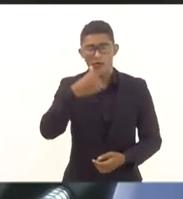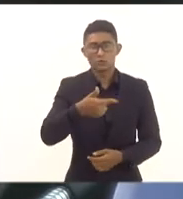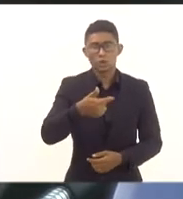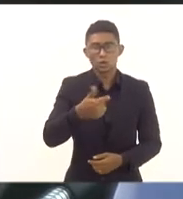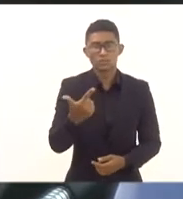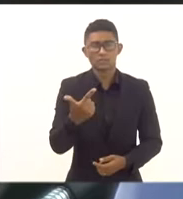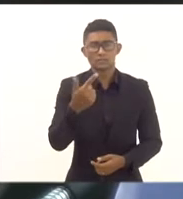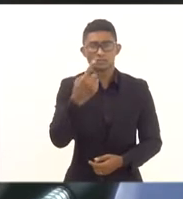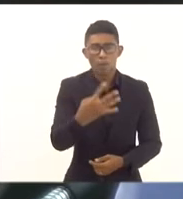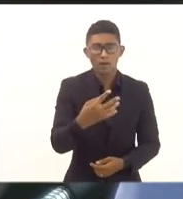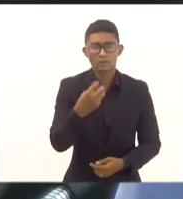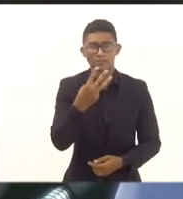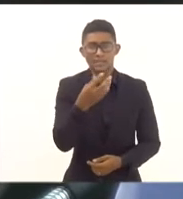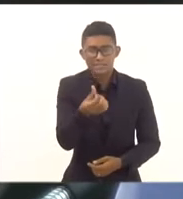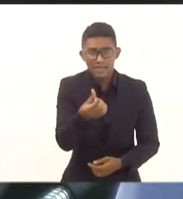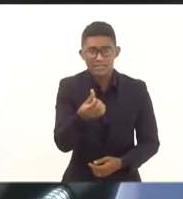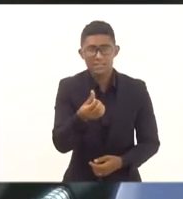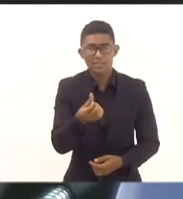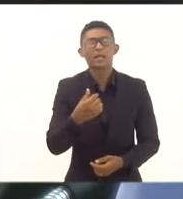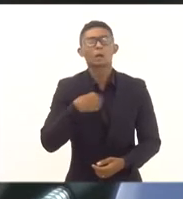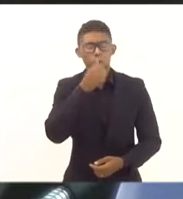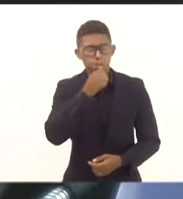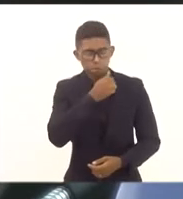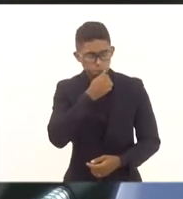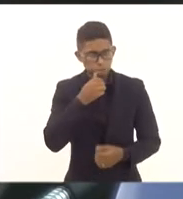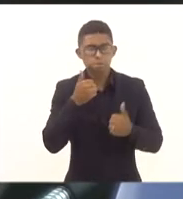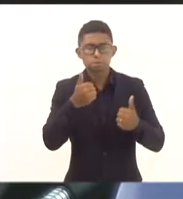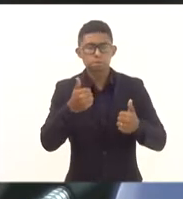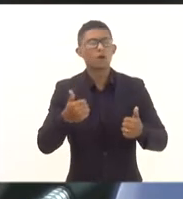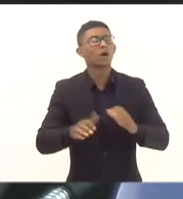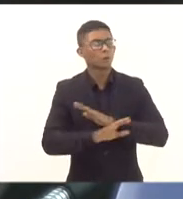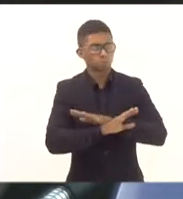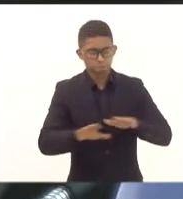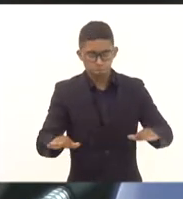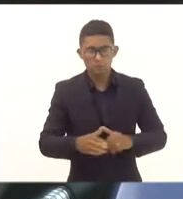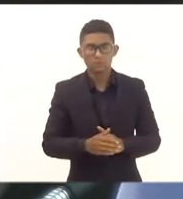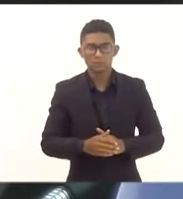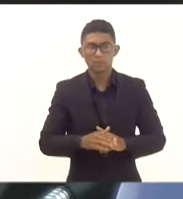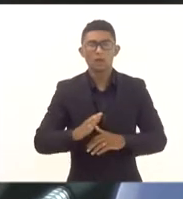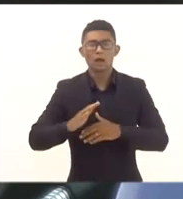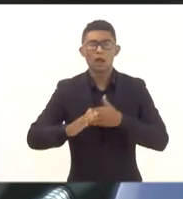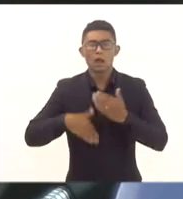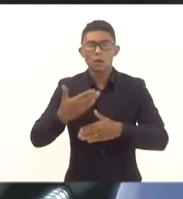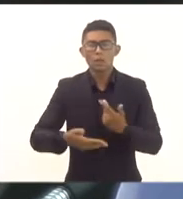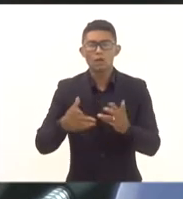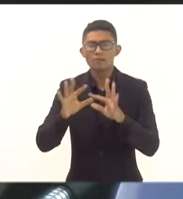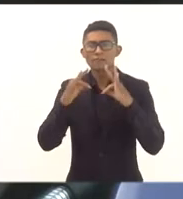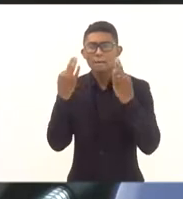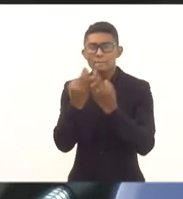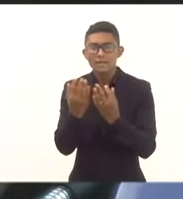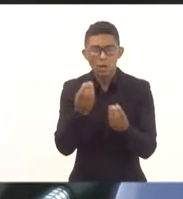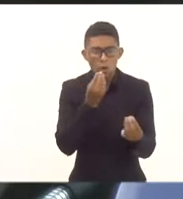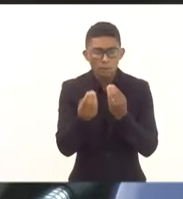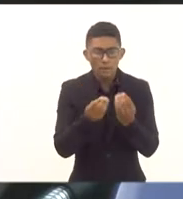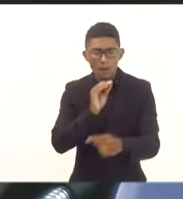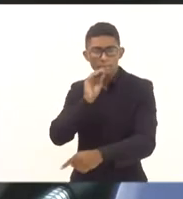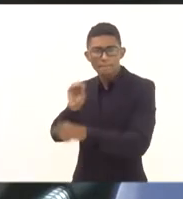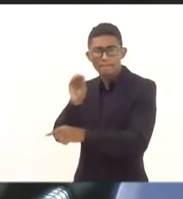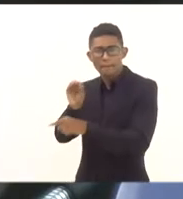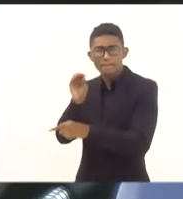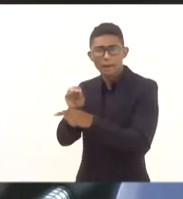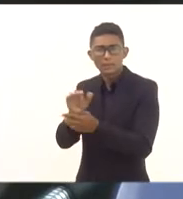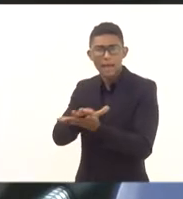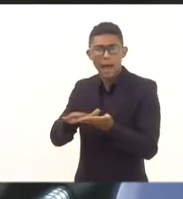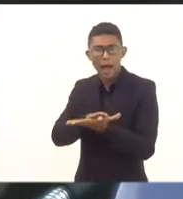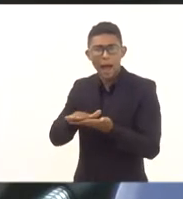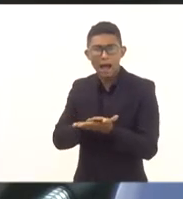horas sem comer tranquilo você passa mas e quando você não tem que realmente levar para sua família Se eu não tenho que dar realmente